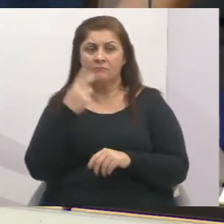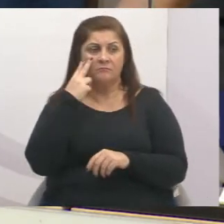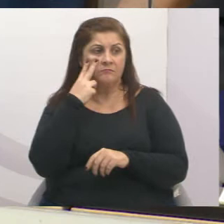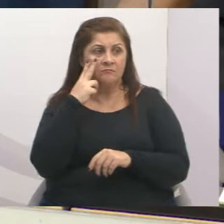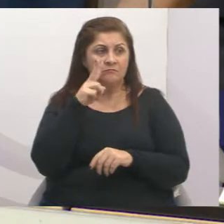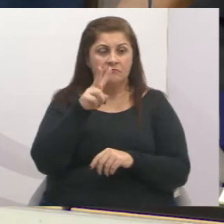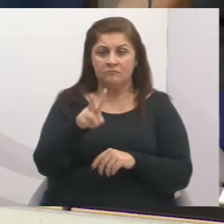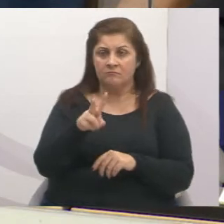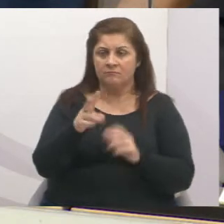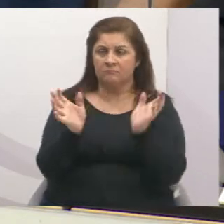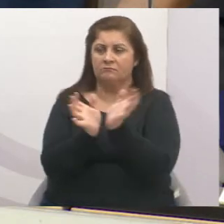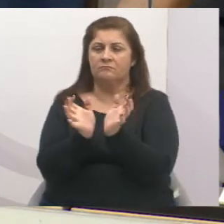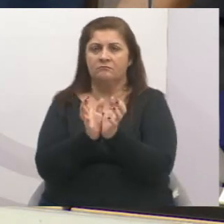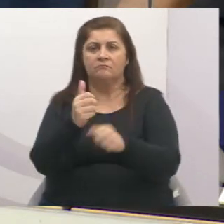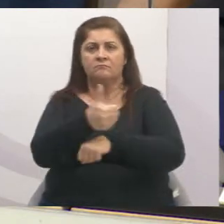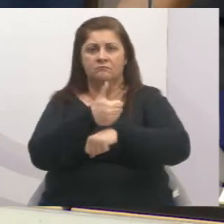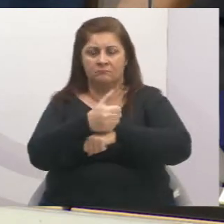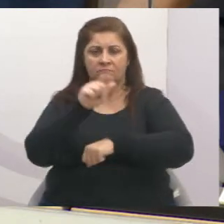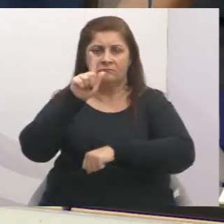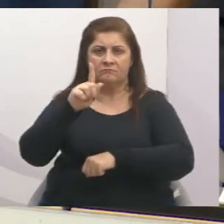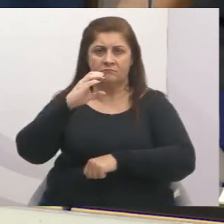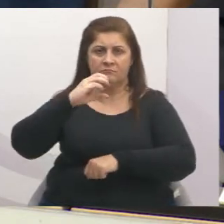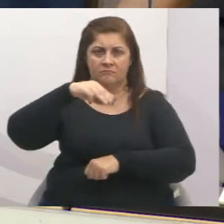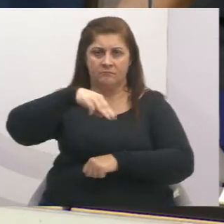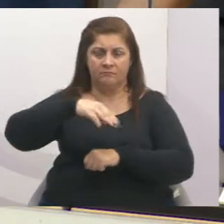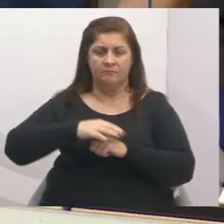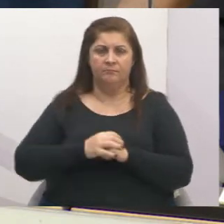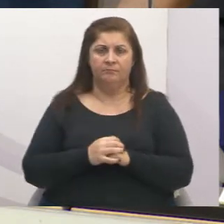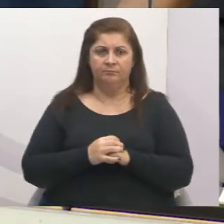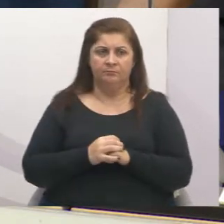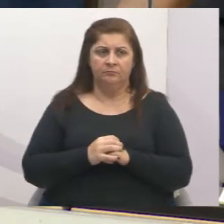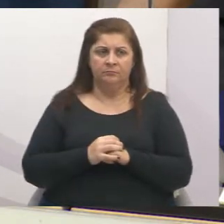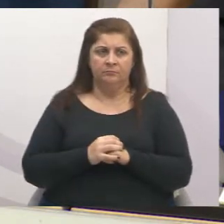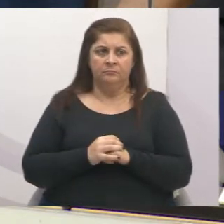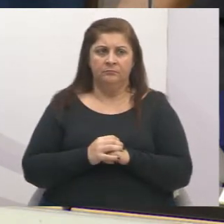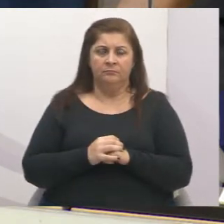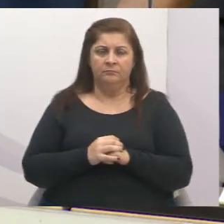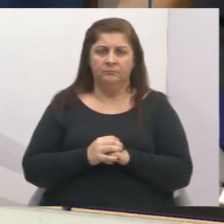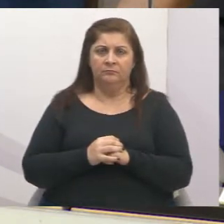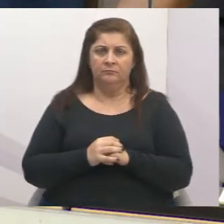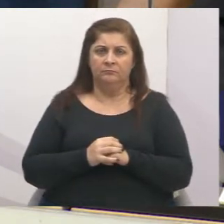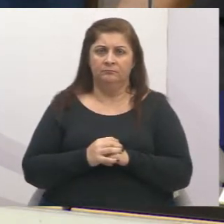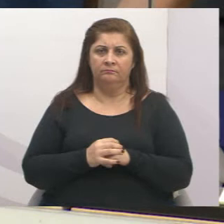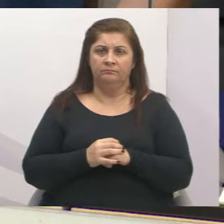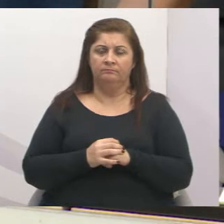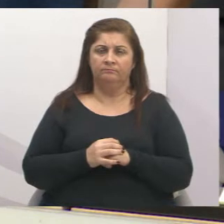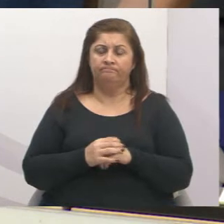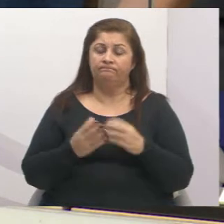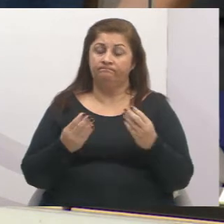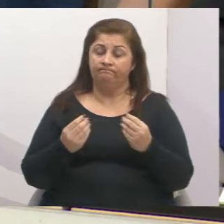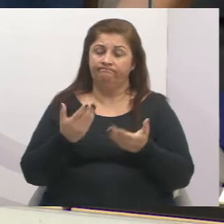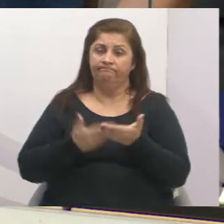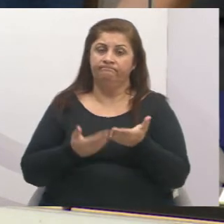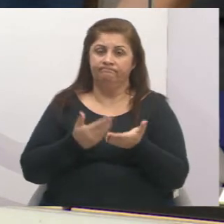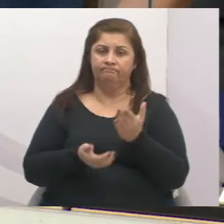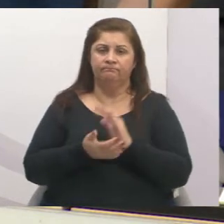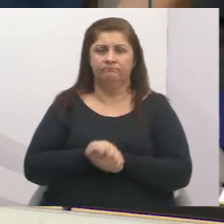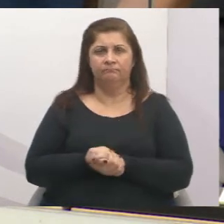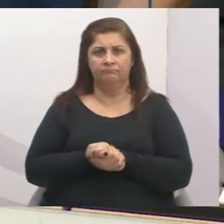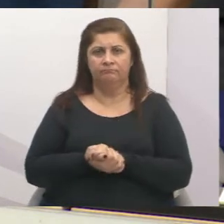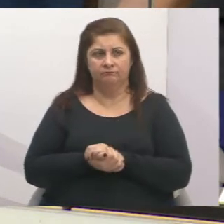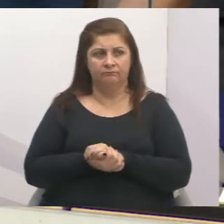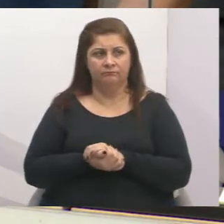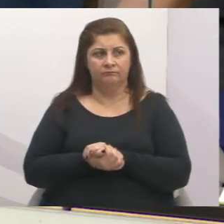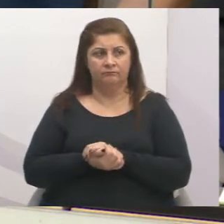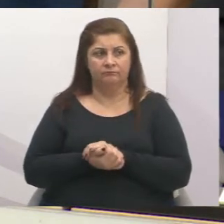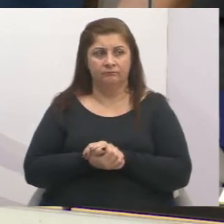para essa categoria da GCM aqui na nossa cidade, que presta um papel brilhante e muitas vezes tem essa perca. Então eu acho que é nesse sentido